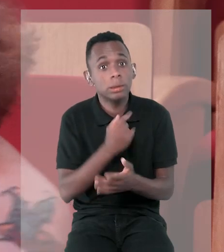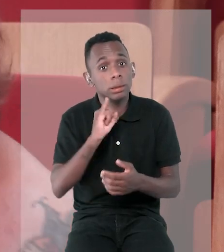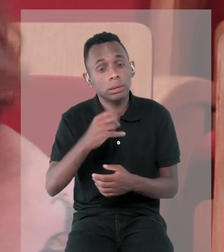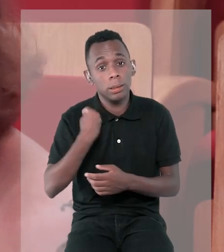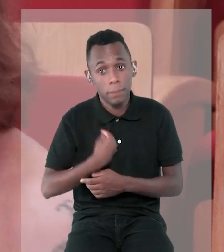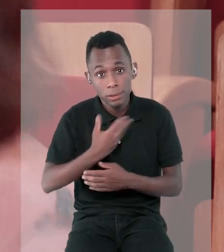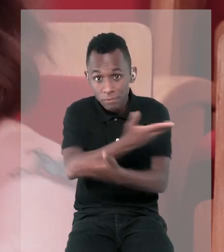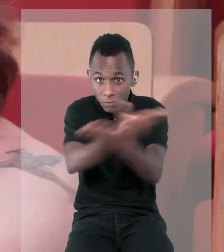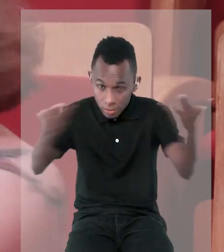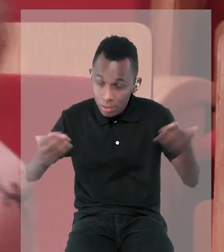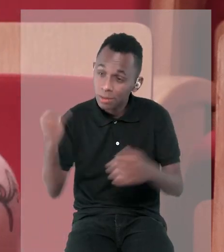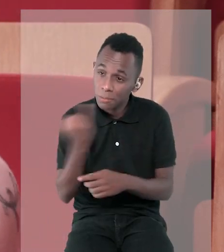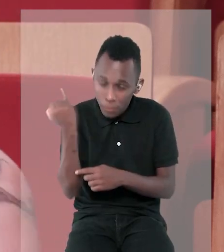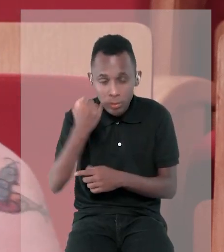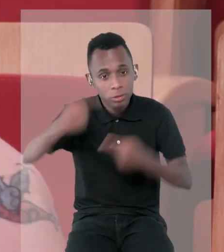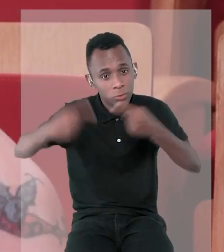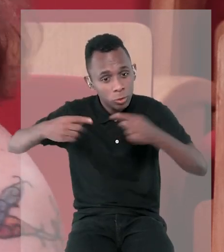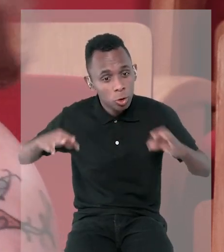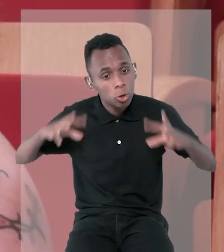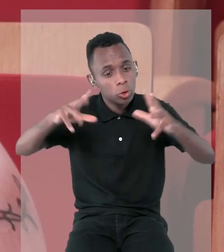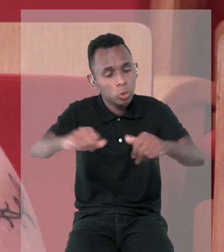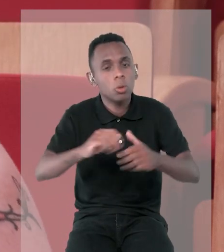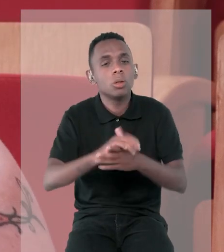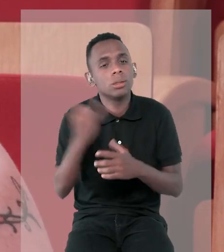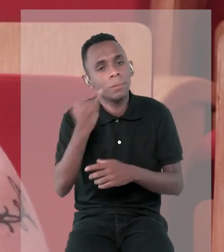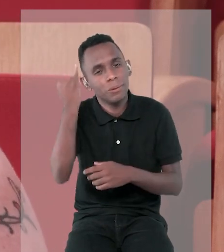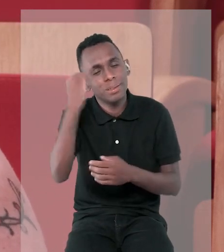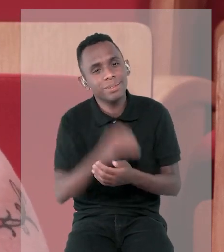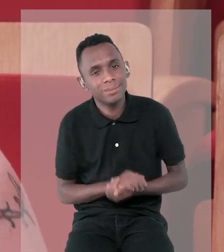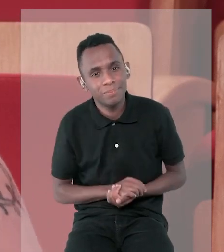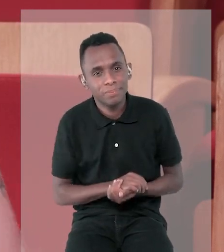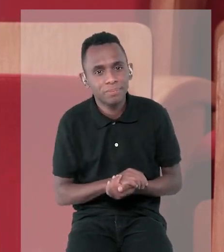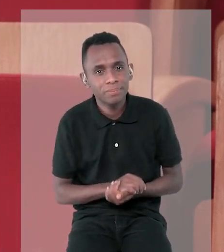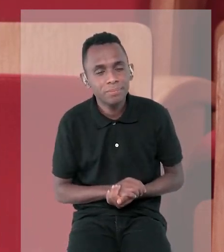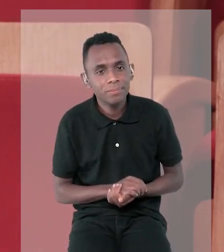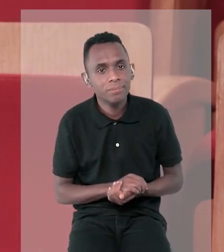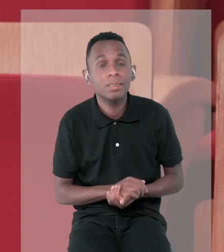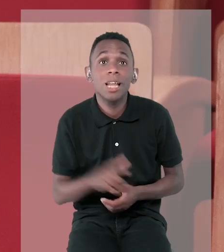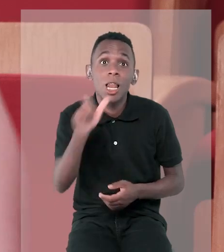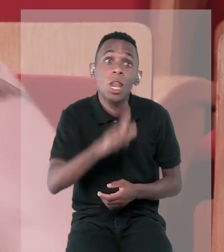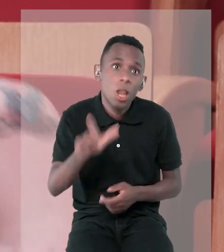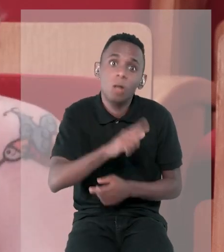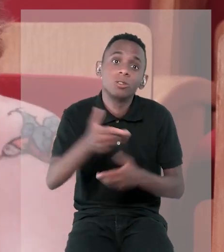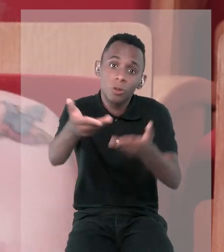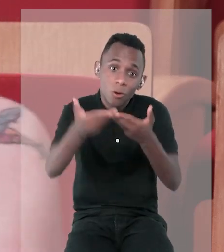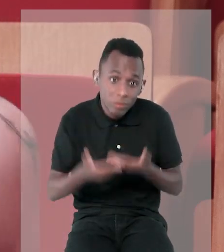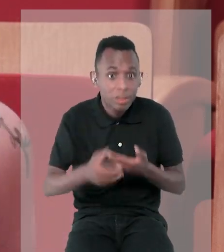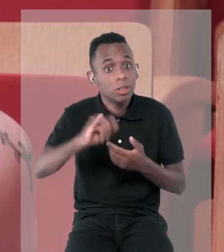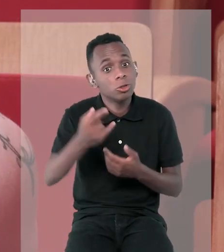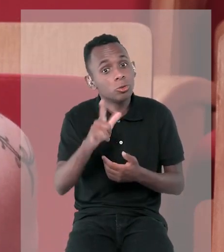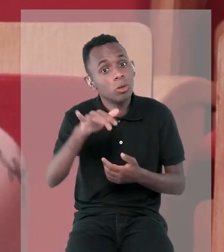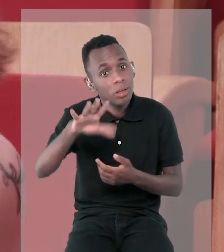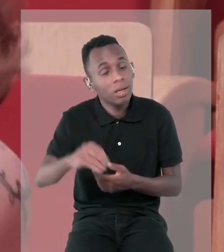de todos vocês lá, que nós vamos discutir isso tudo. Eu acho muito importante. E, claro, queremos convidar o Juliano para estar aqui.